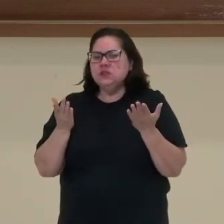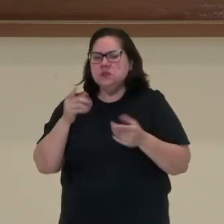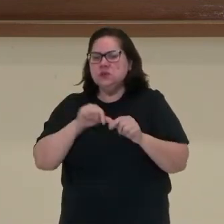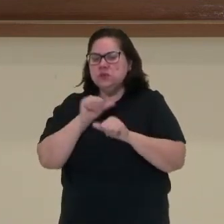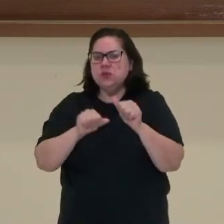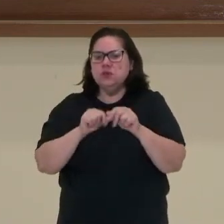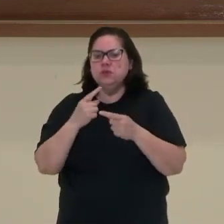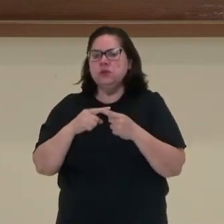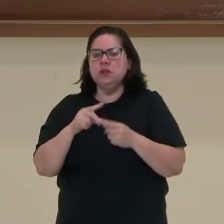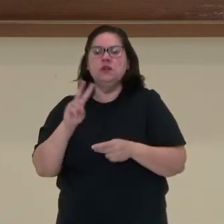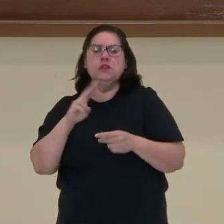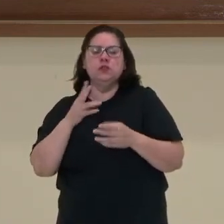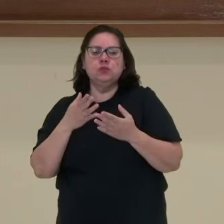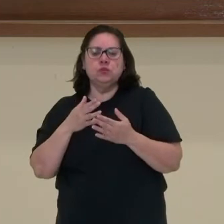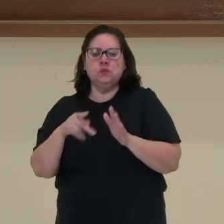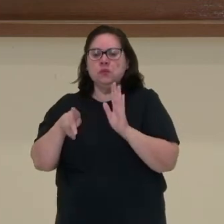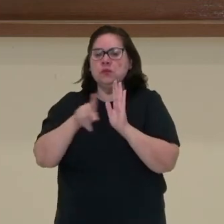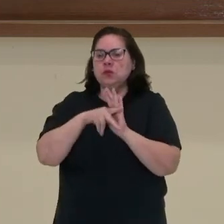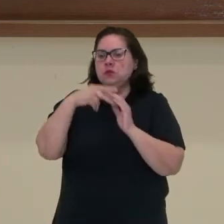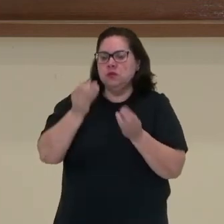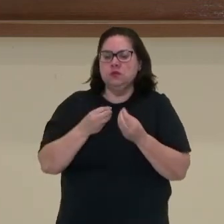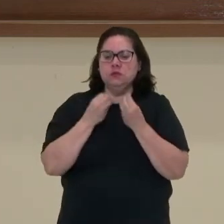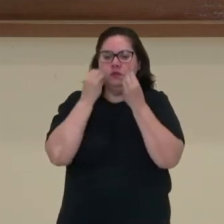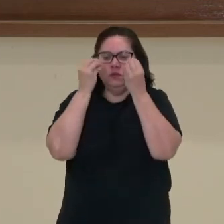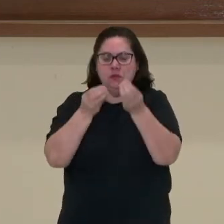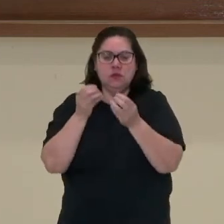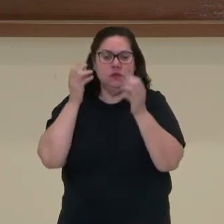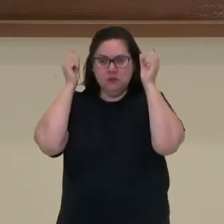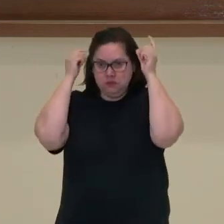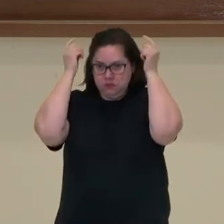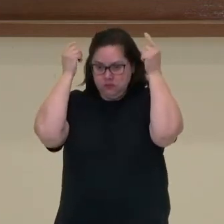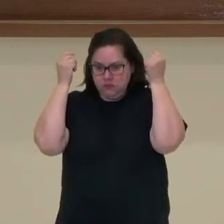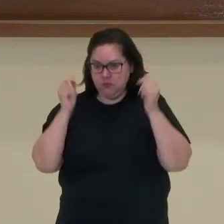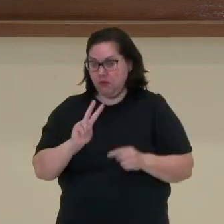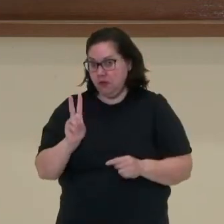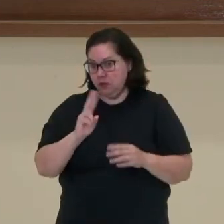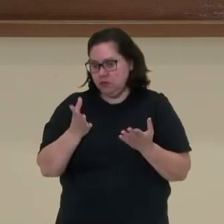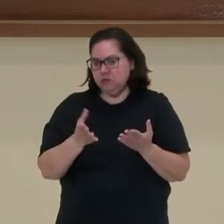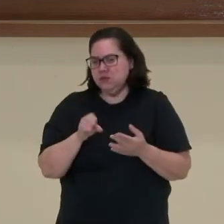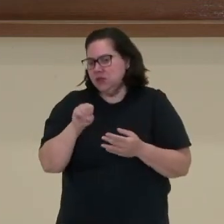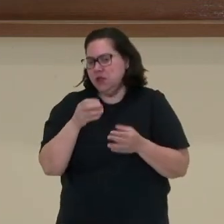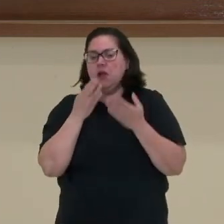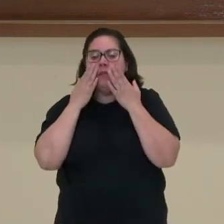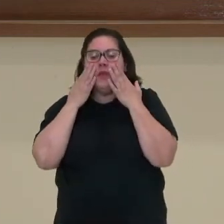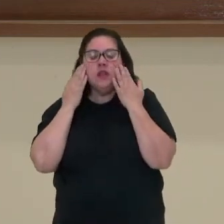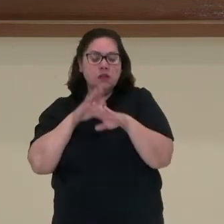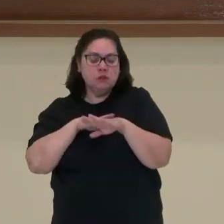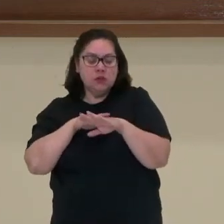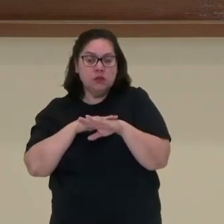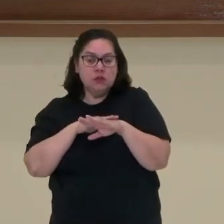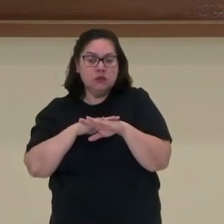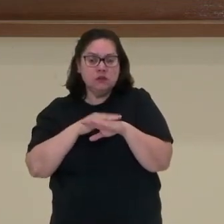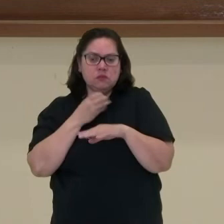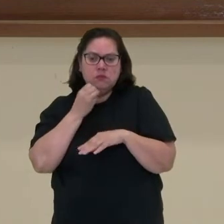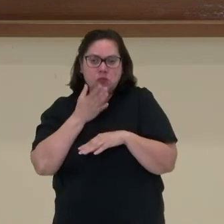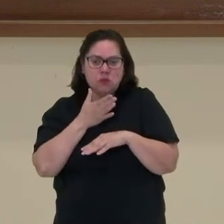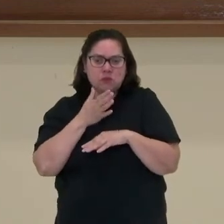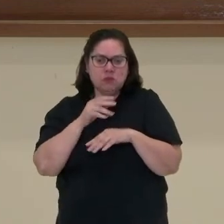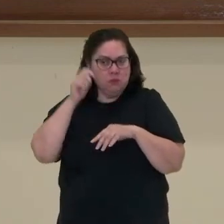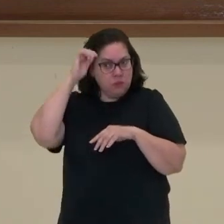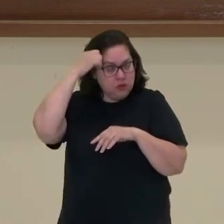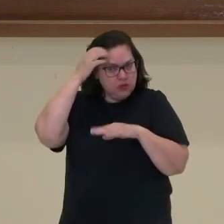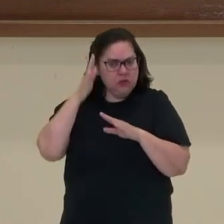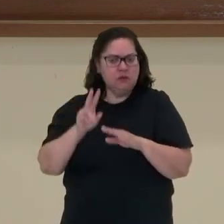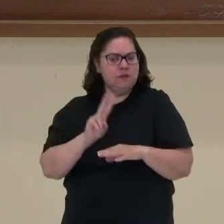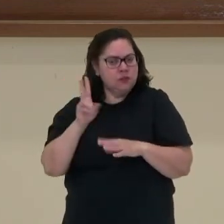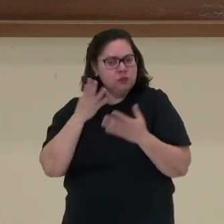que não valorizar aquilo que foi dado para você? Você tem um cabelo cacheado, valorize o cabelo cacheado. Se tem uma pele branquinha, valorize a tua pele branquinha. Se tem uma pele morena,